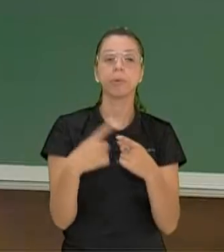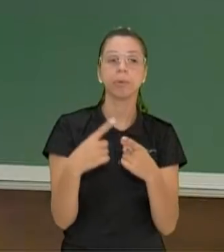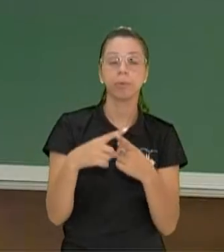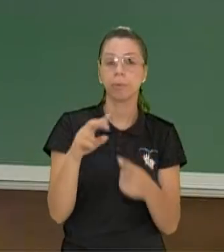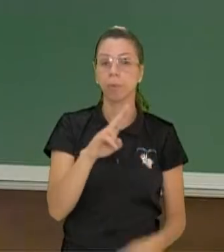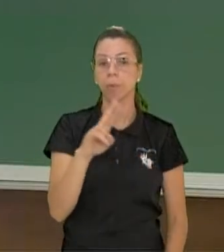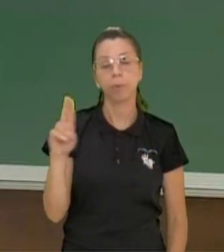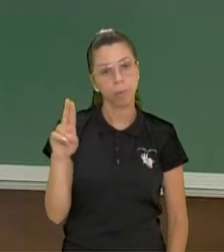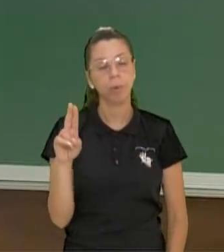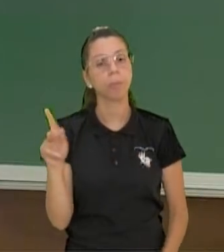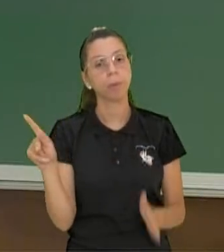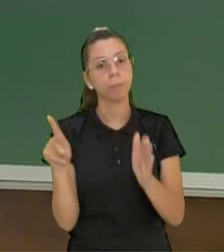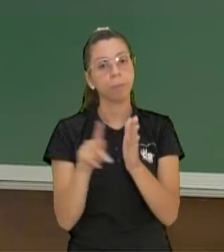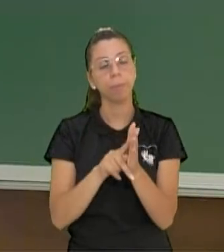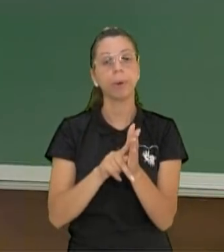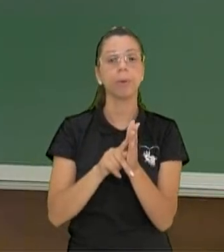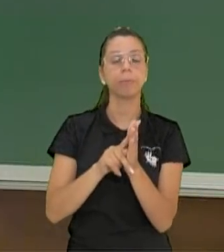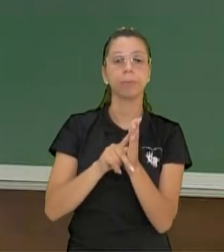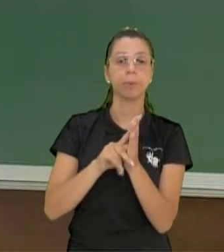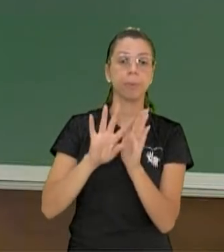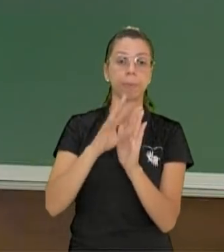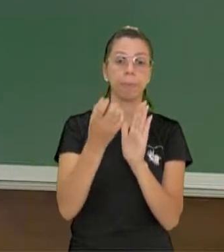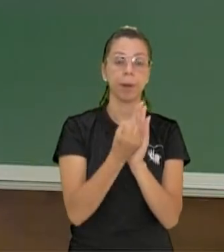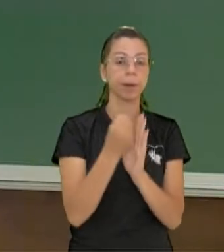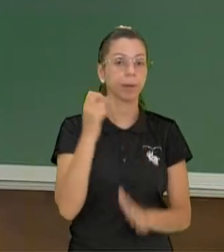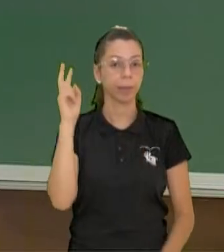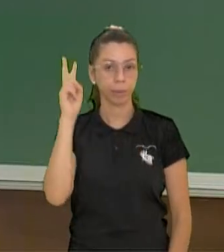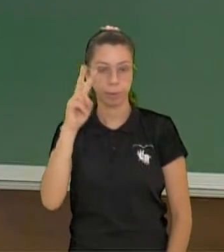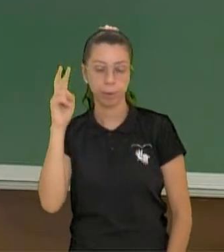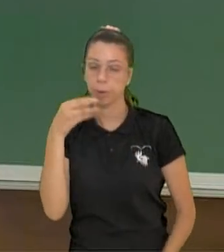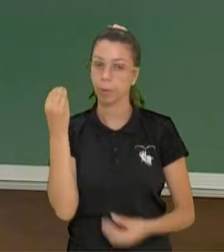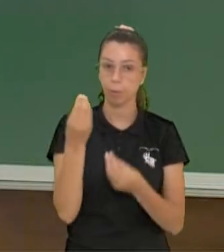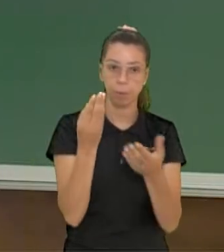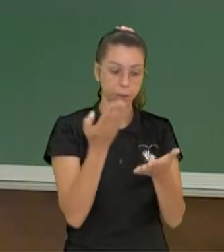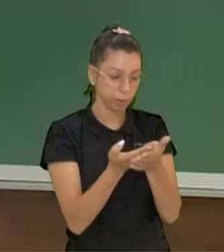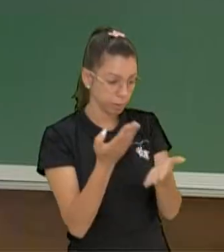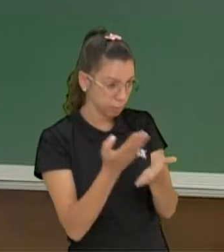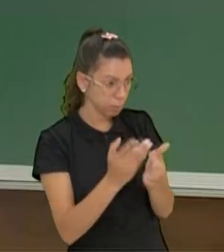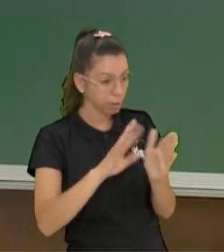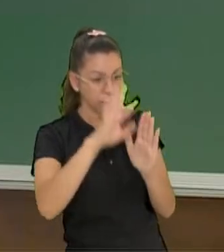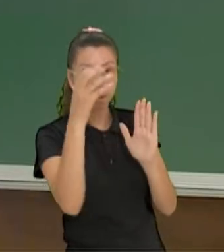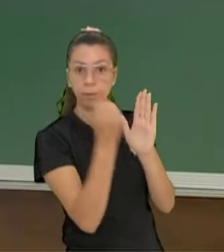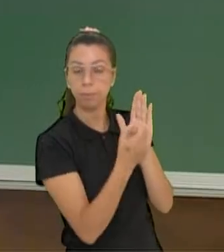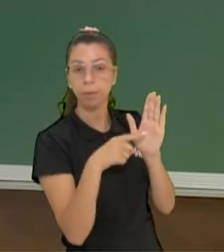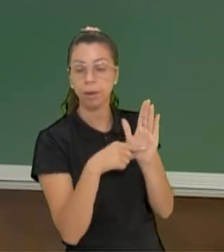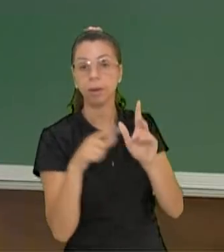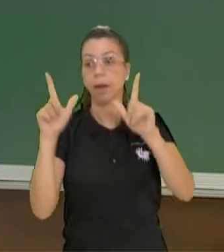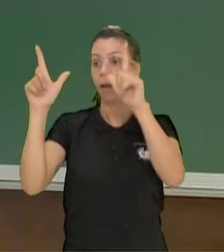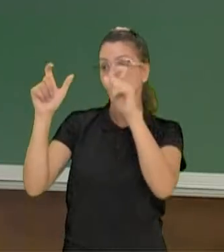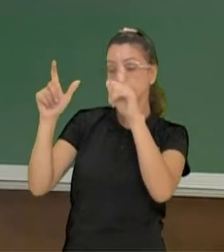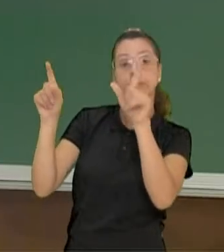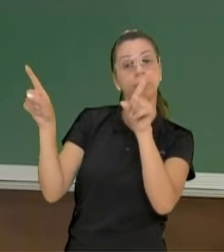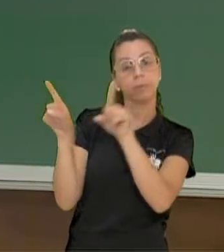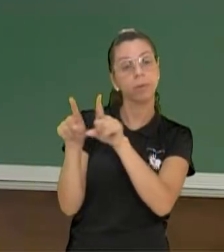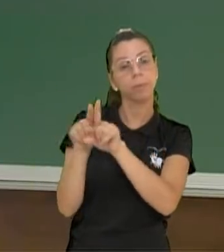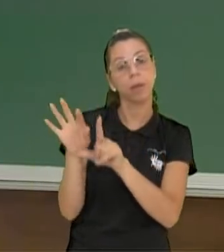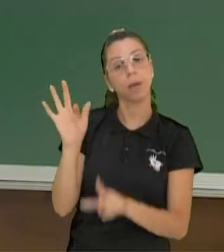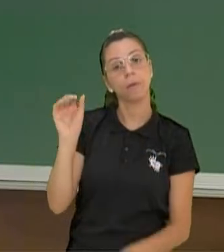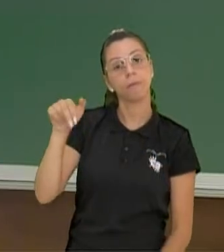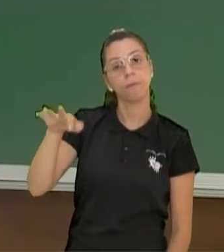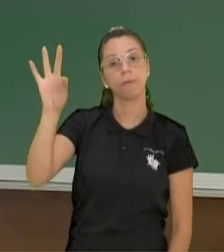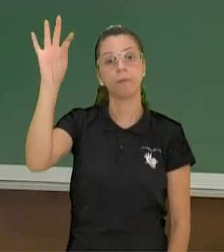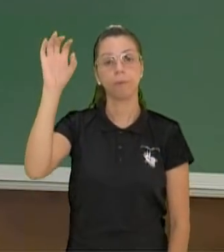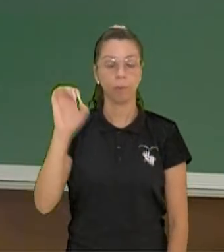de fontes históricas, como se estudar a história, através dessas fontes. Aí, a fotografia é também uma fonte